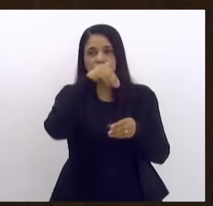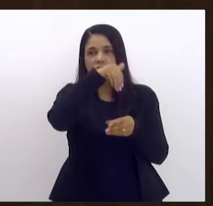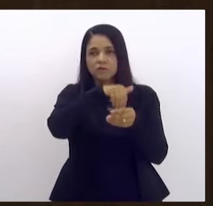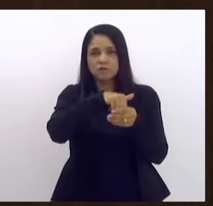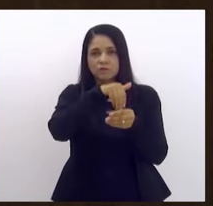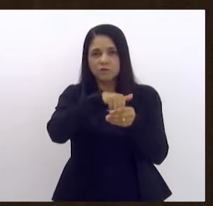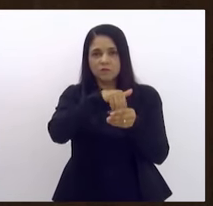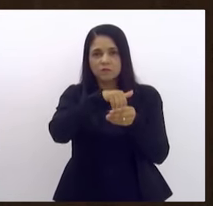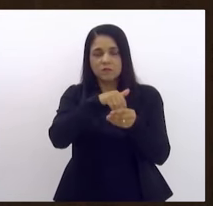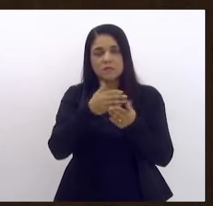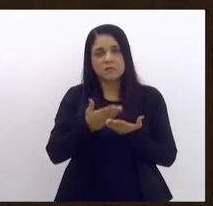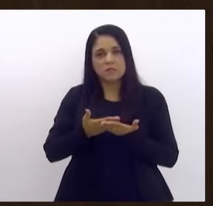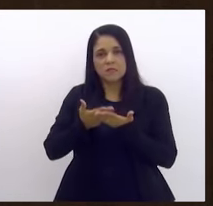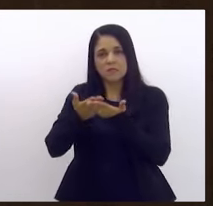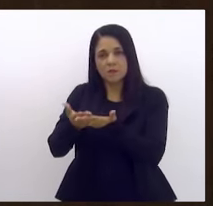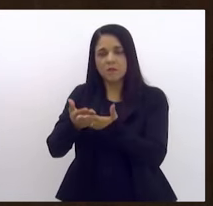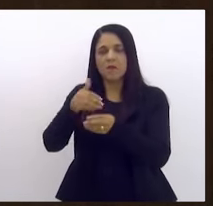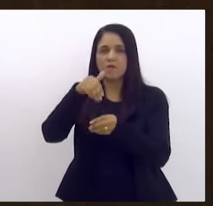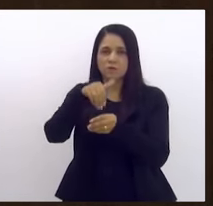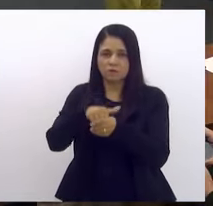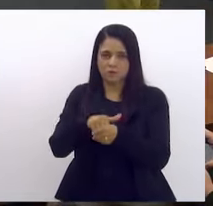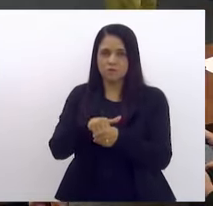quero encaminhar a votação.